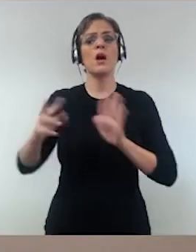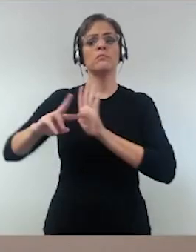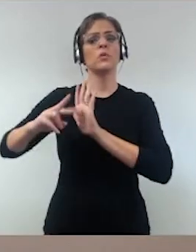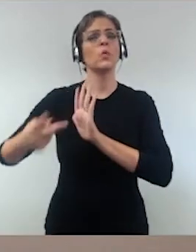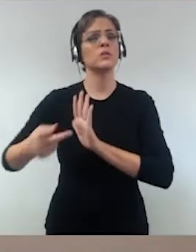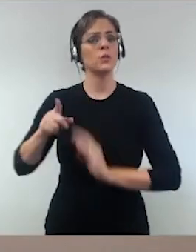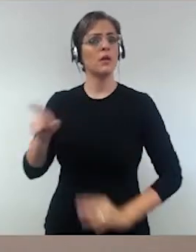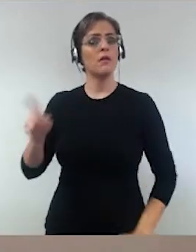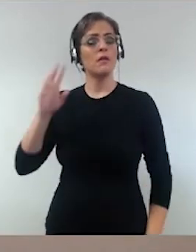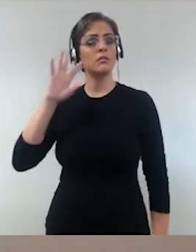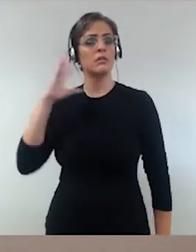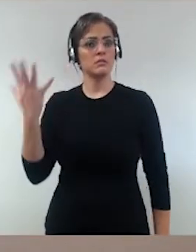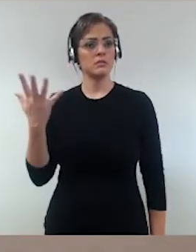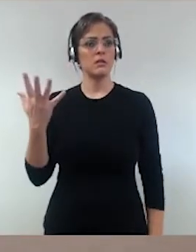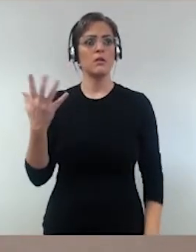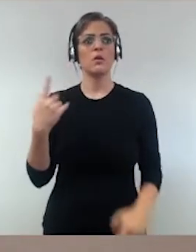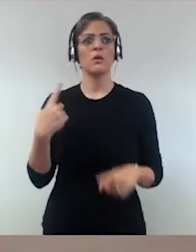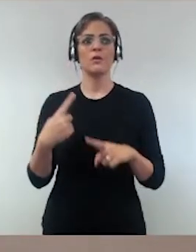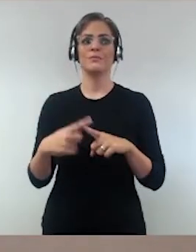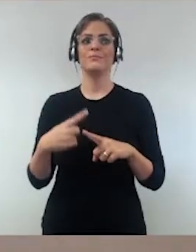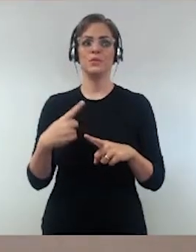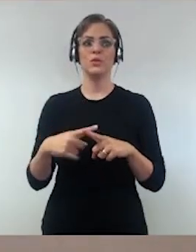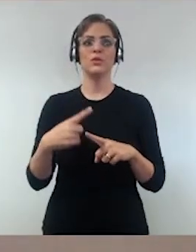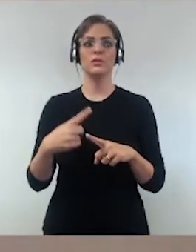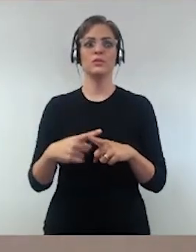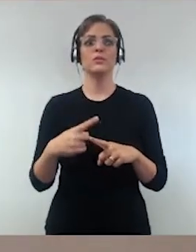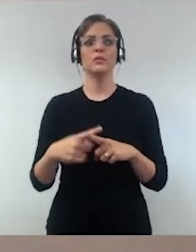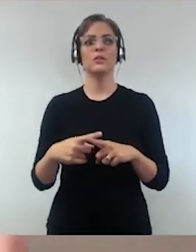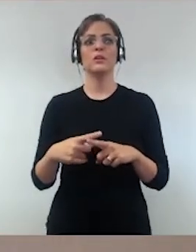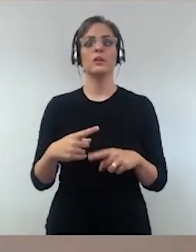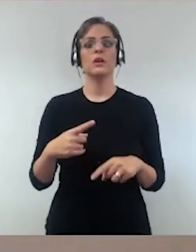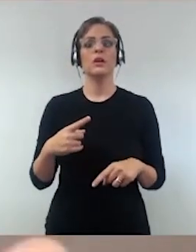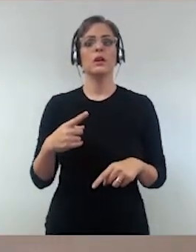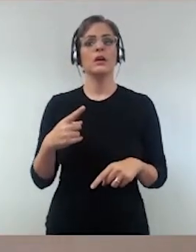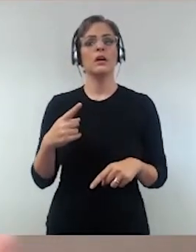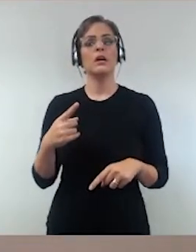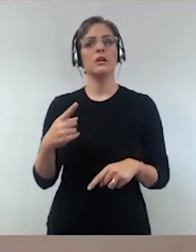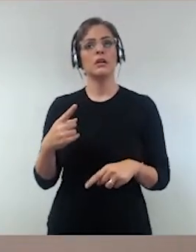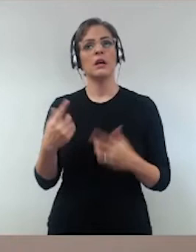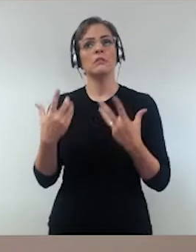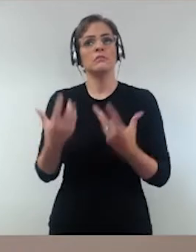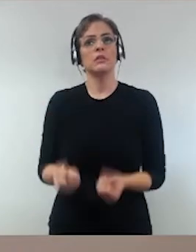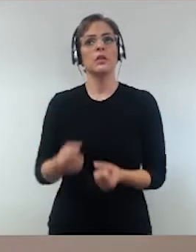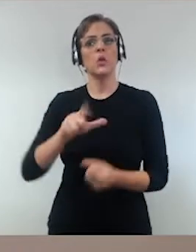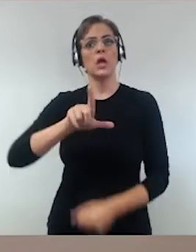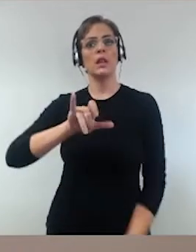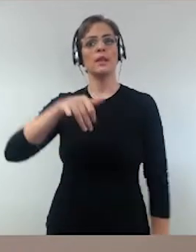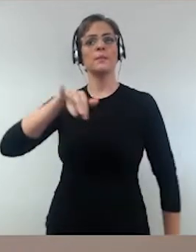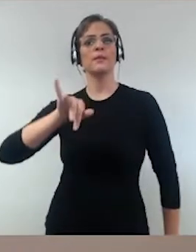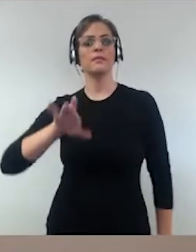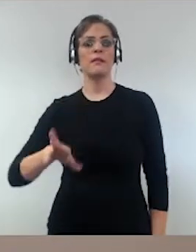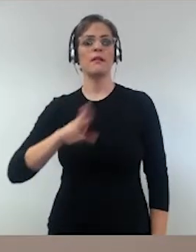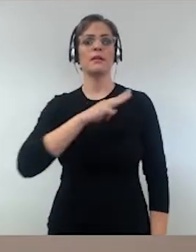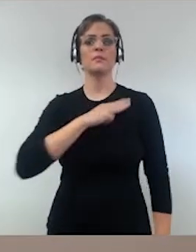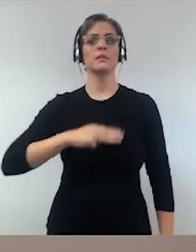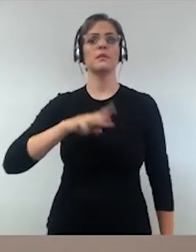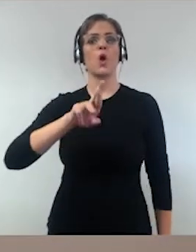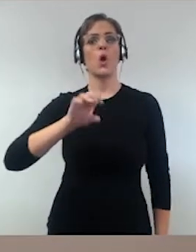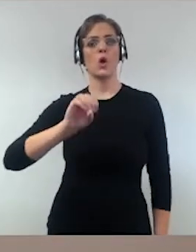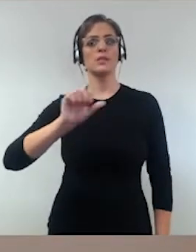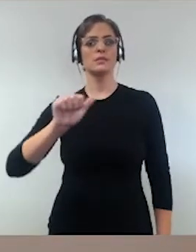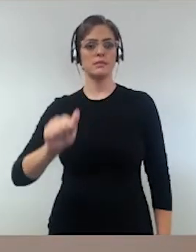Supremo, quando o plenário, digamos, referendou a liminar dada pela ministra Rosa Weber,